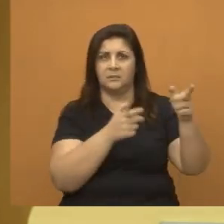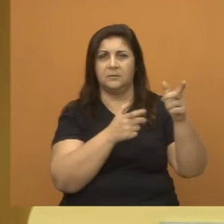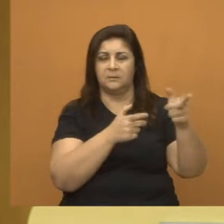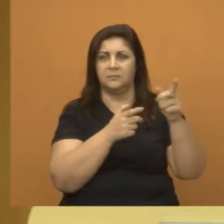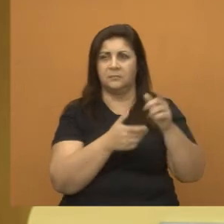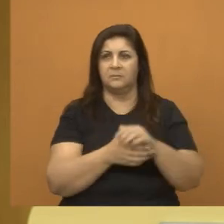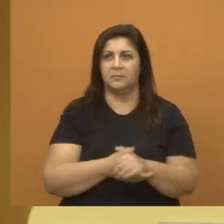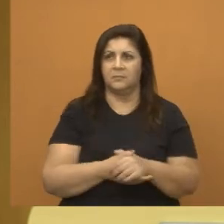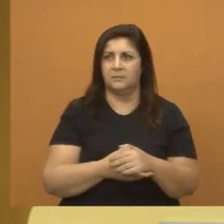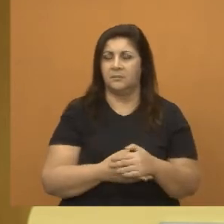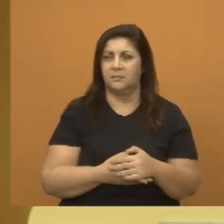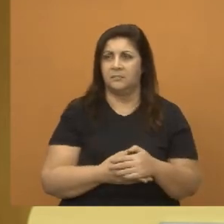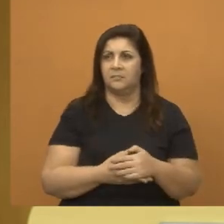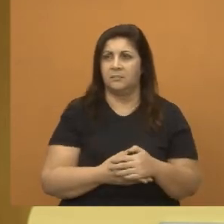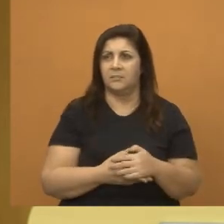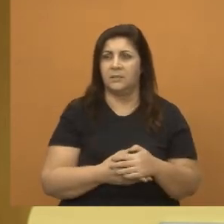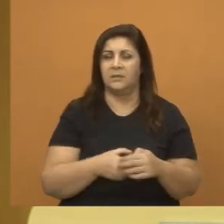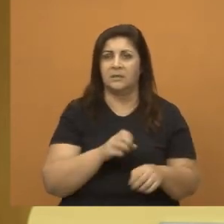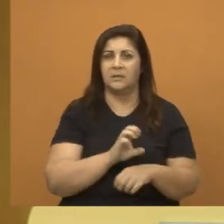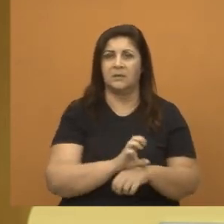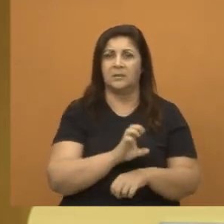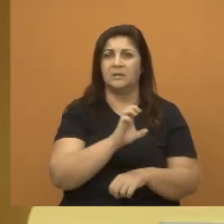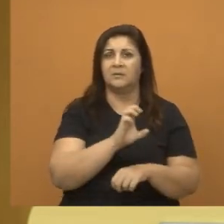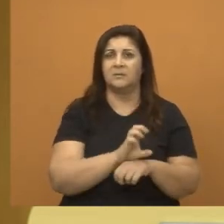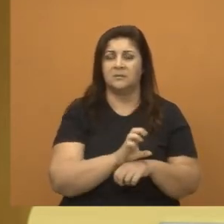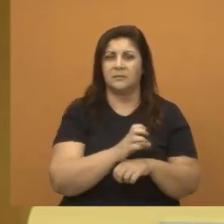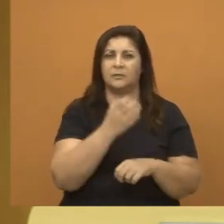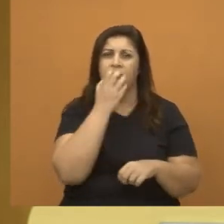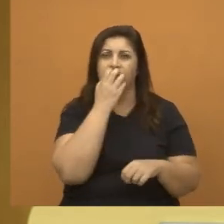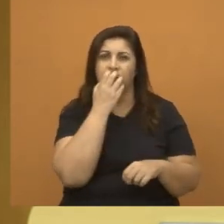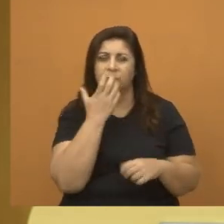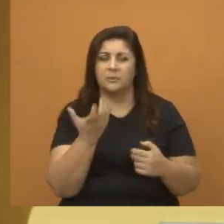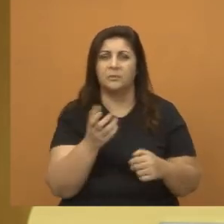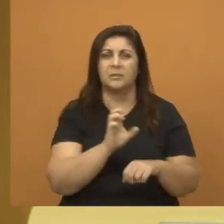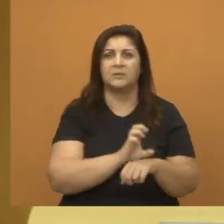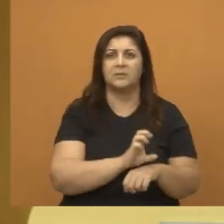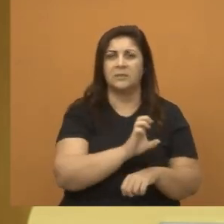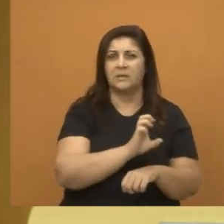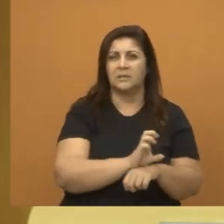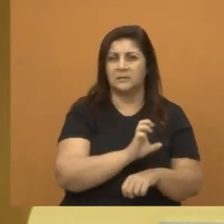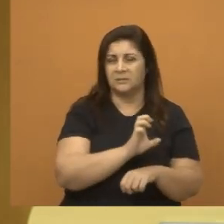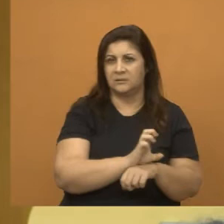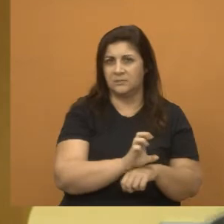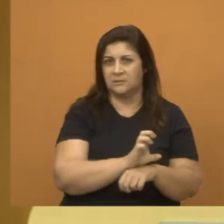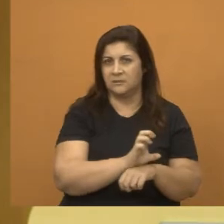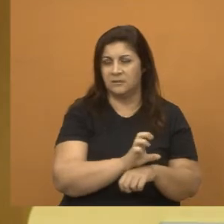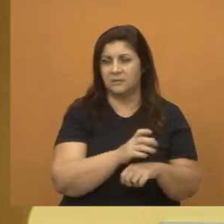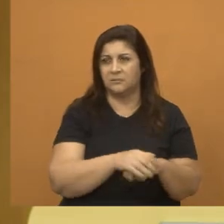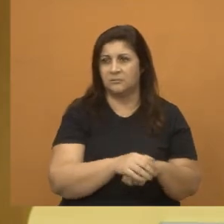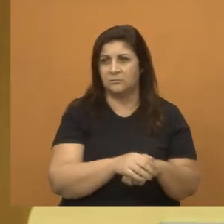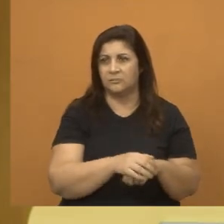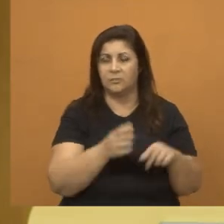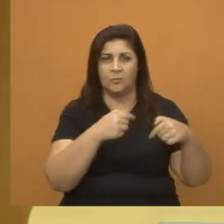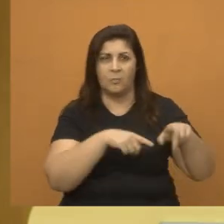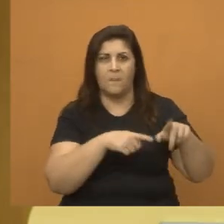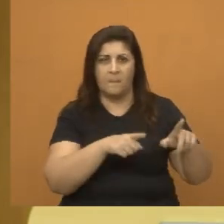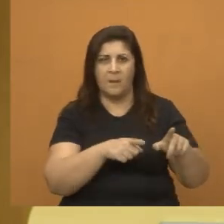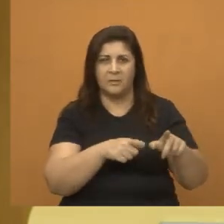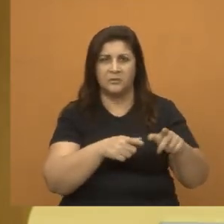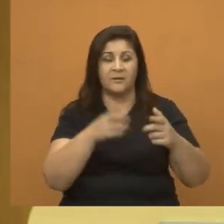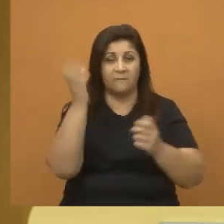estágio de atirador de cães de guerra estágio de combate à selva estágio de combatente